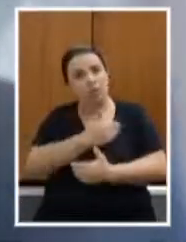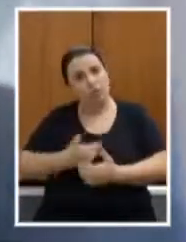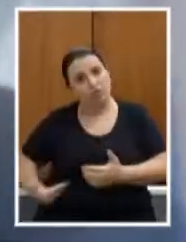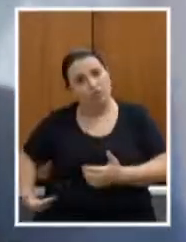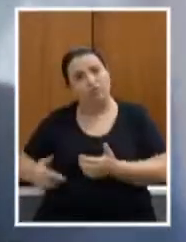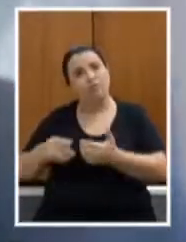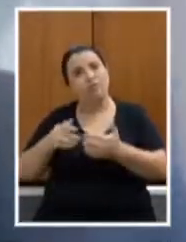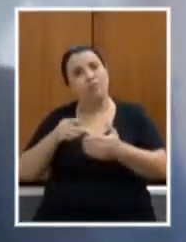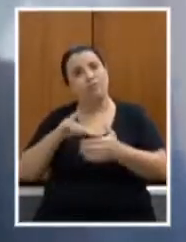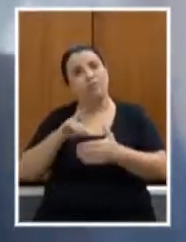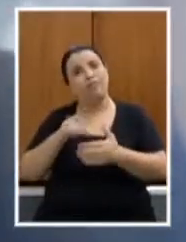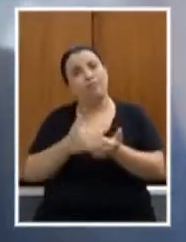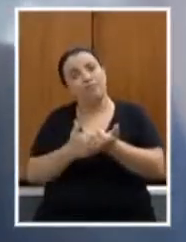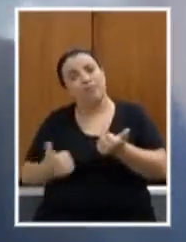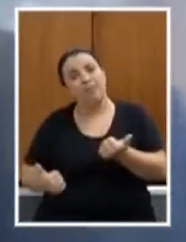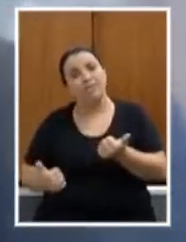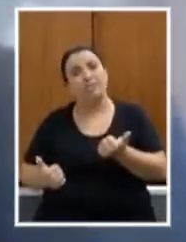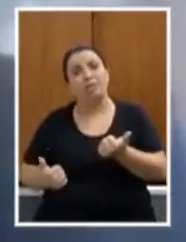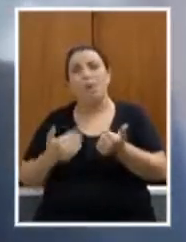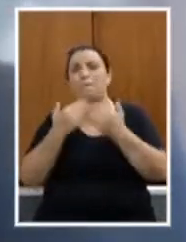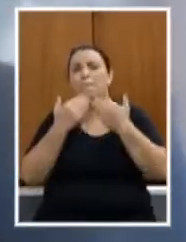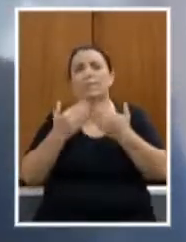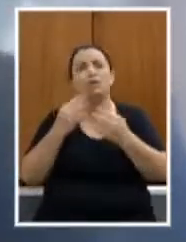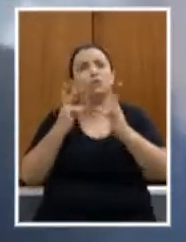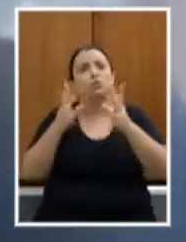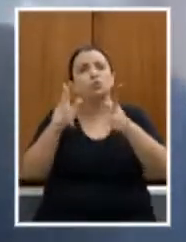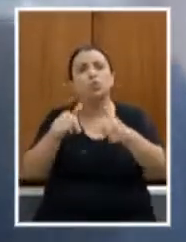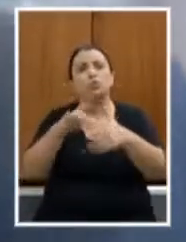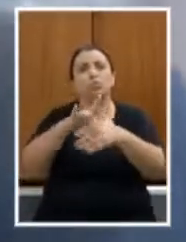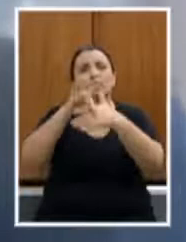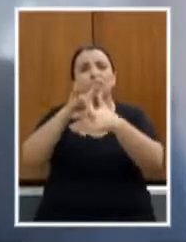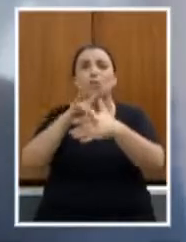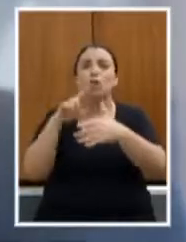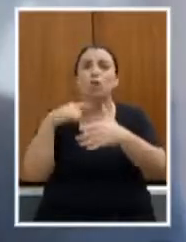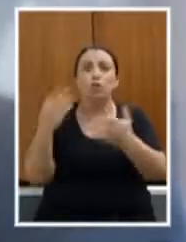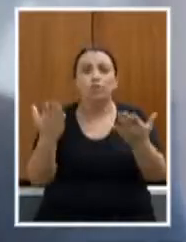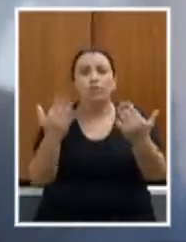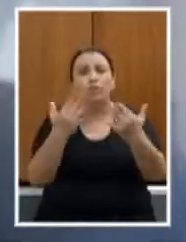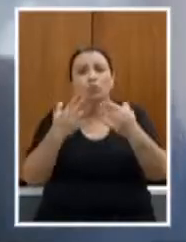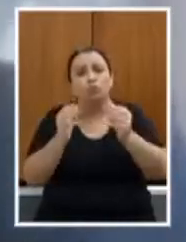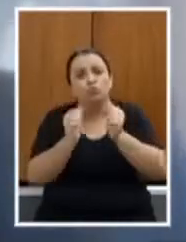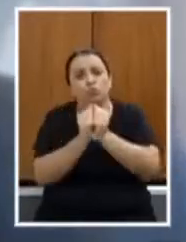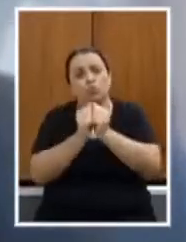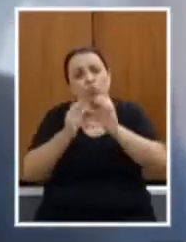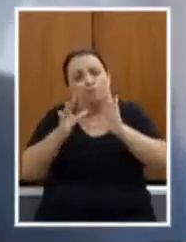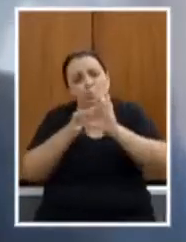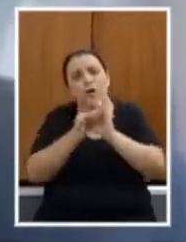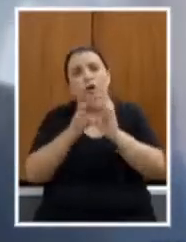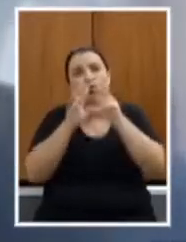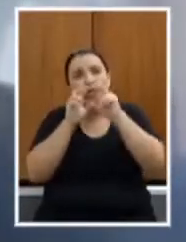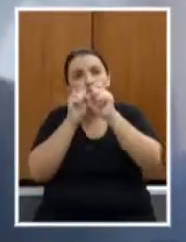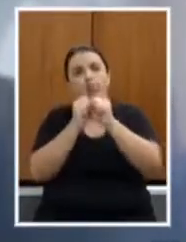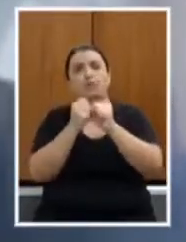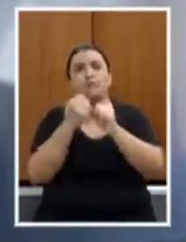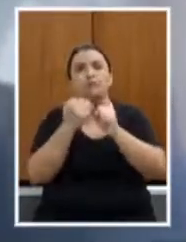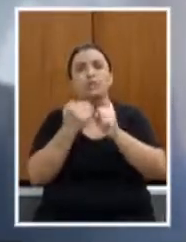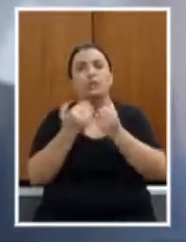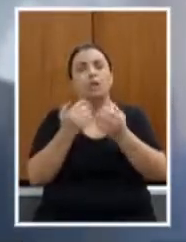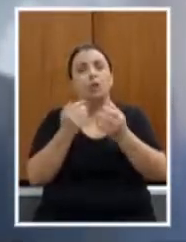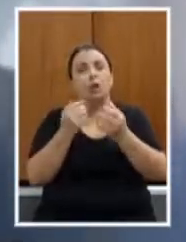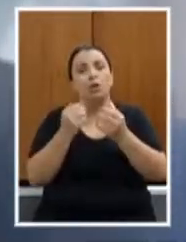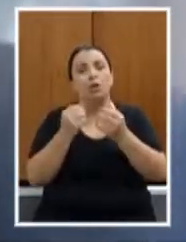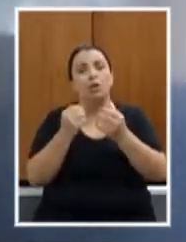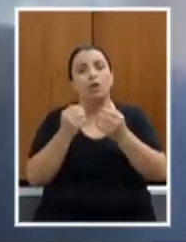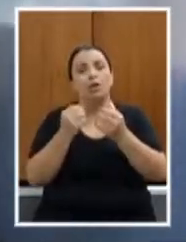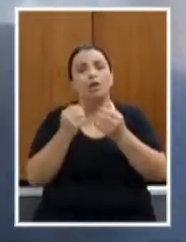bloco, peço a todos vocês, vamos somar força e pedir ao governo. E se por acaso agora, neste